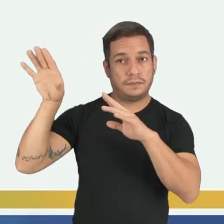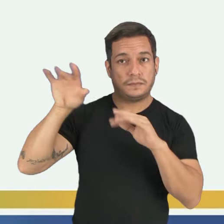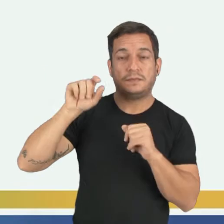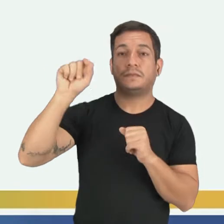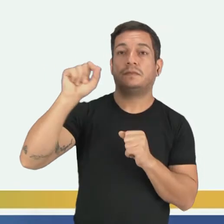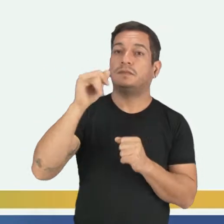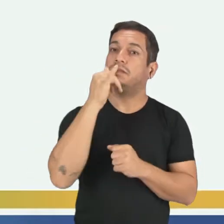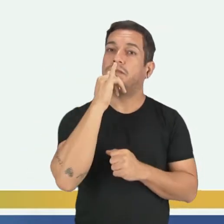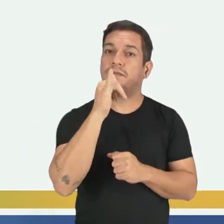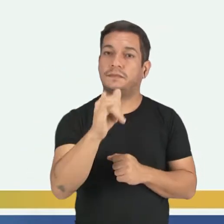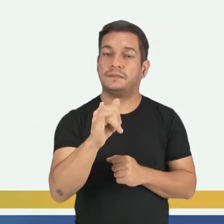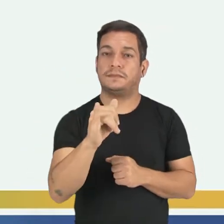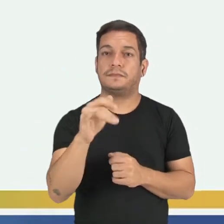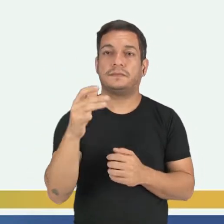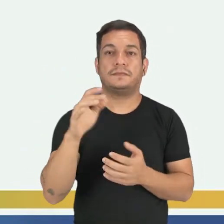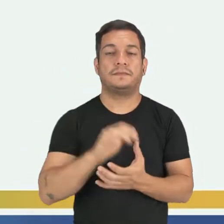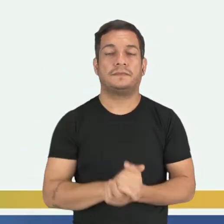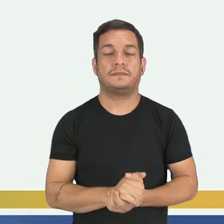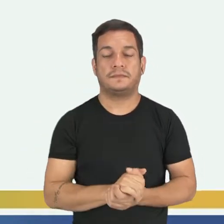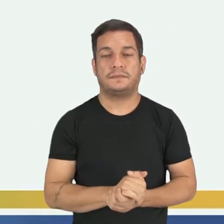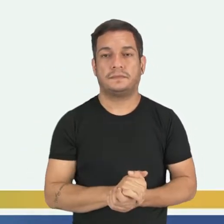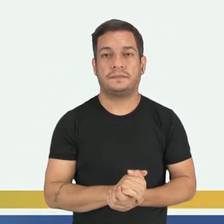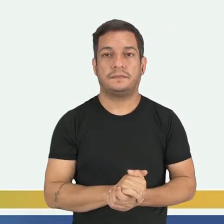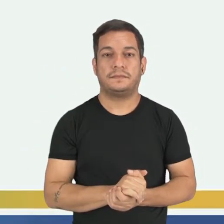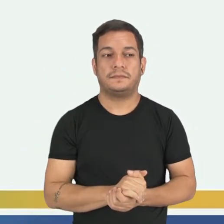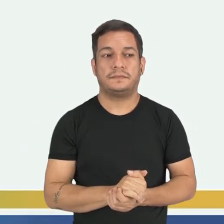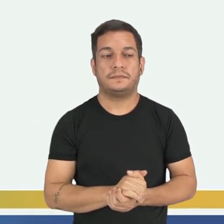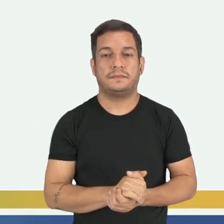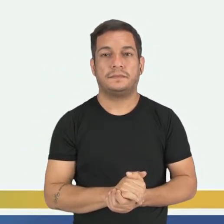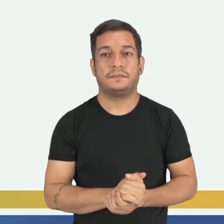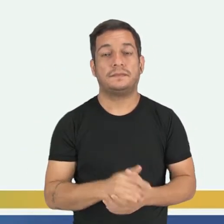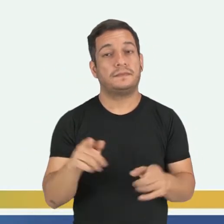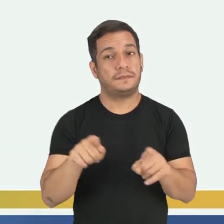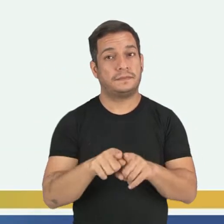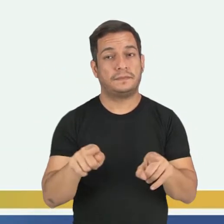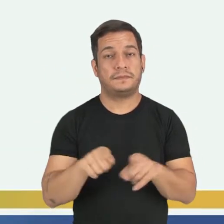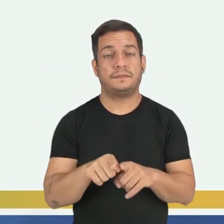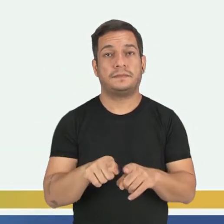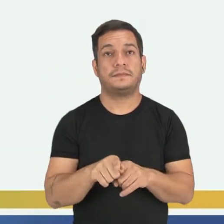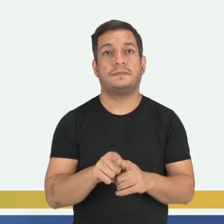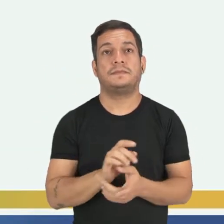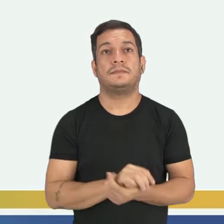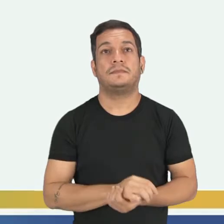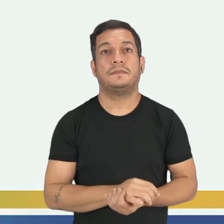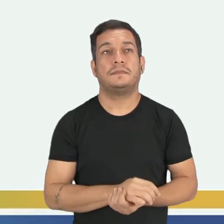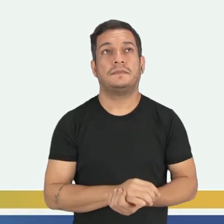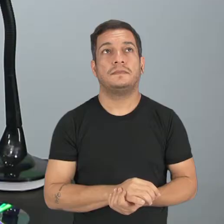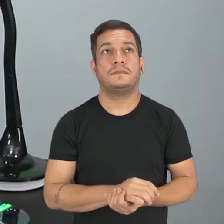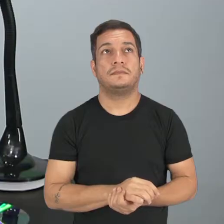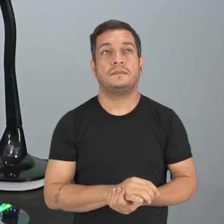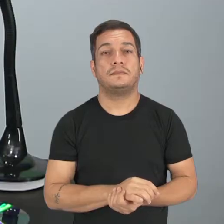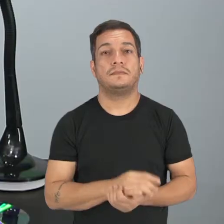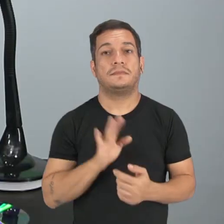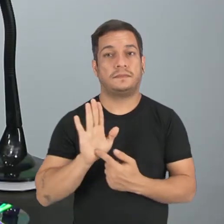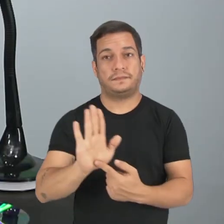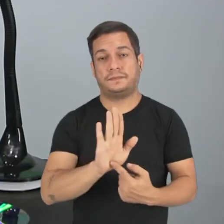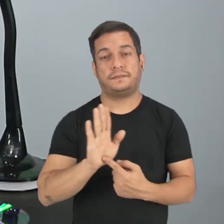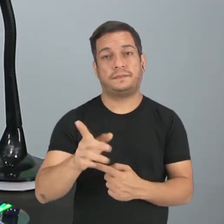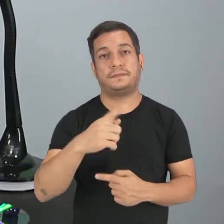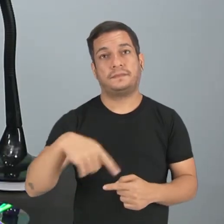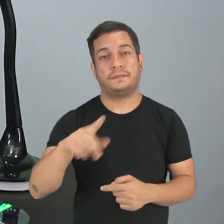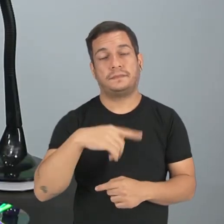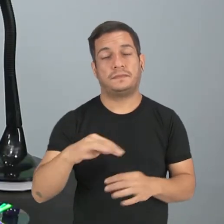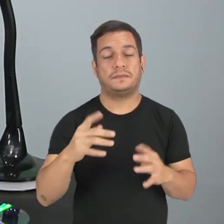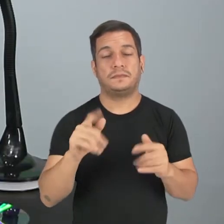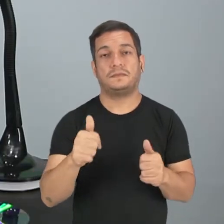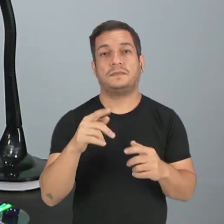a luz que recebe, certo? Além disso, eu trouxe para vocês todos